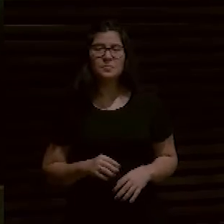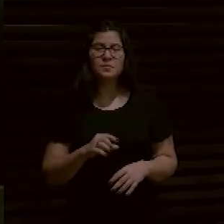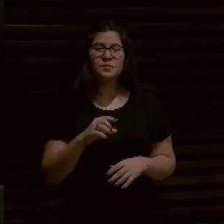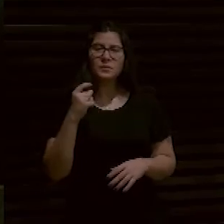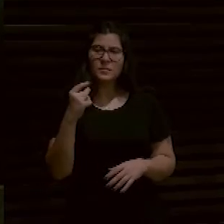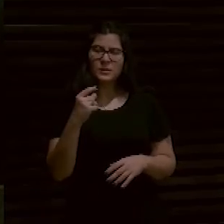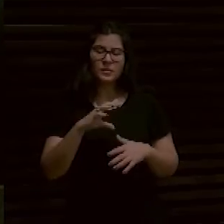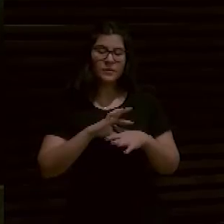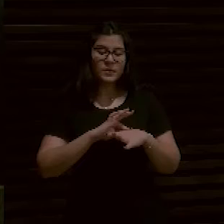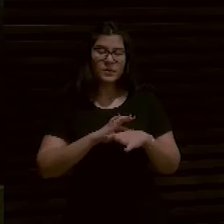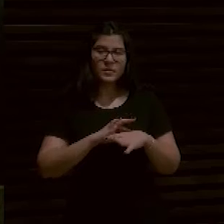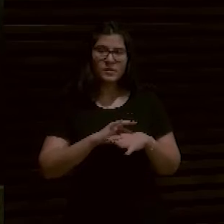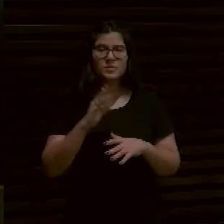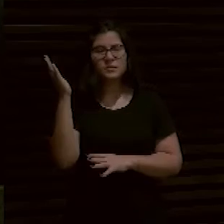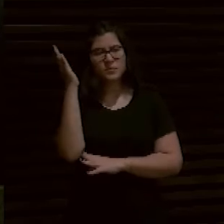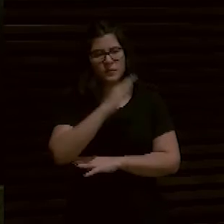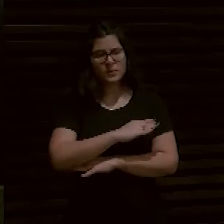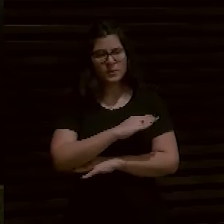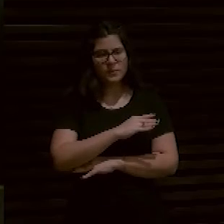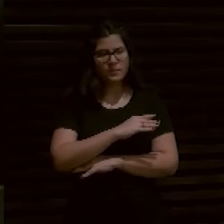diz faz da carne mortal, a palavra